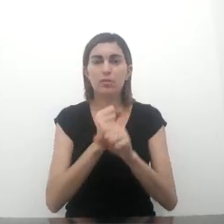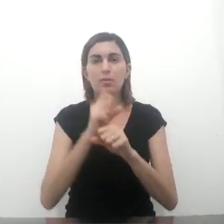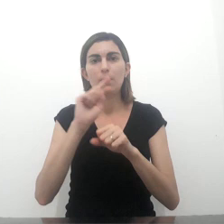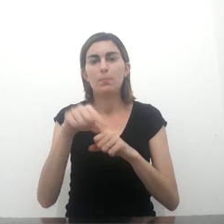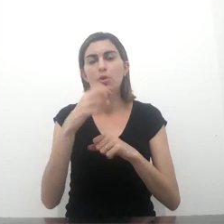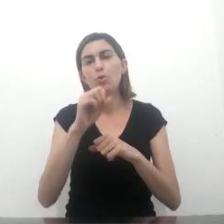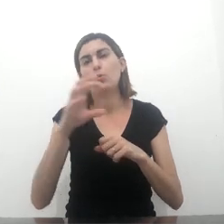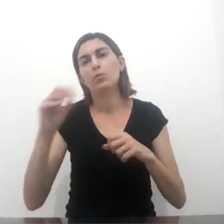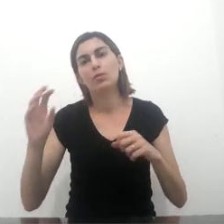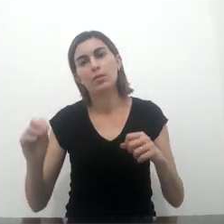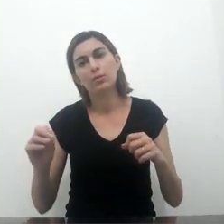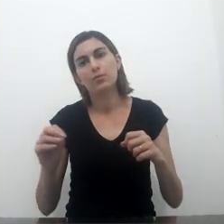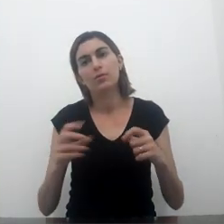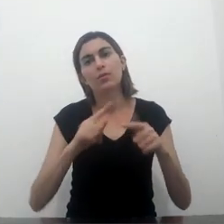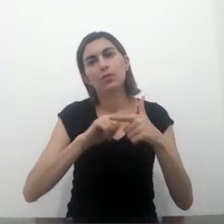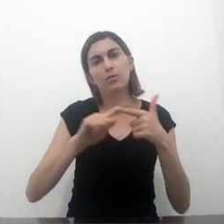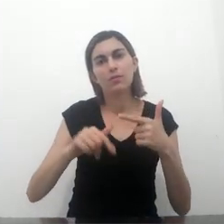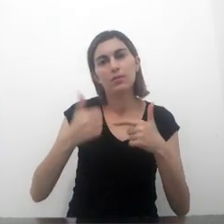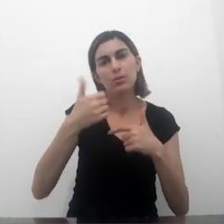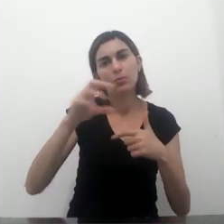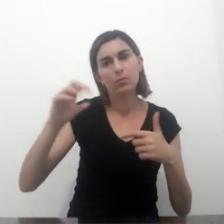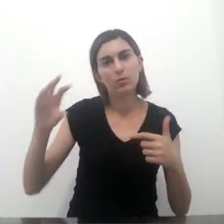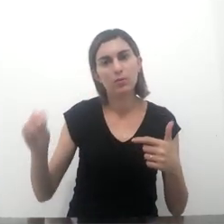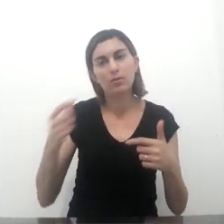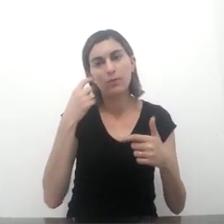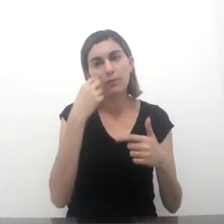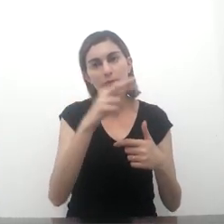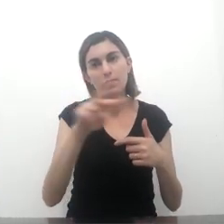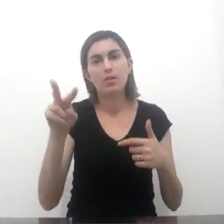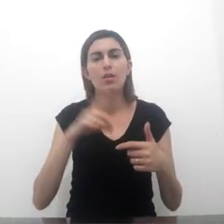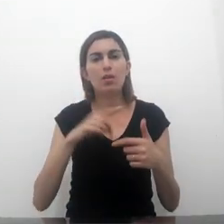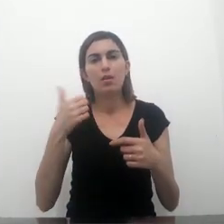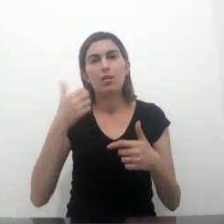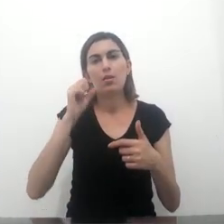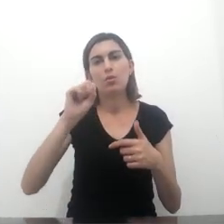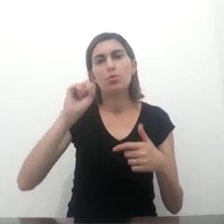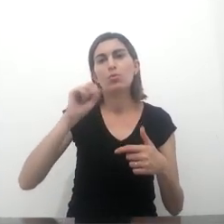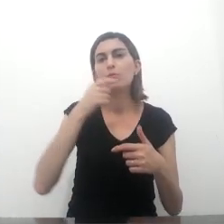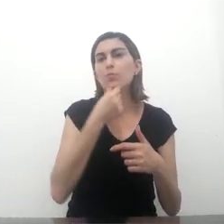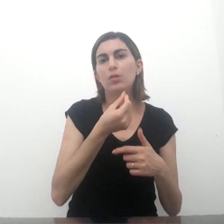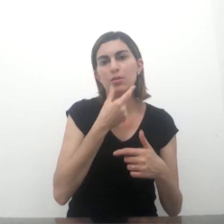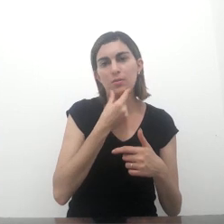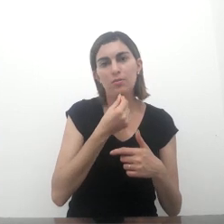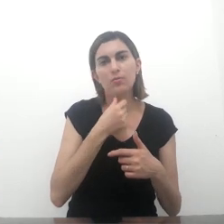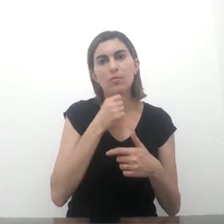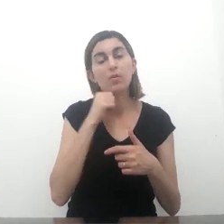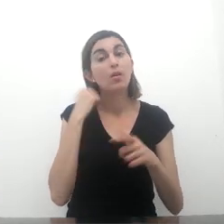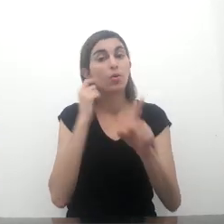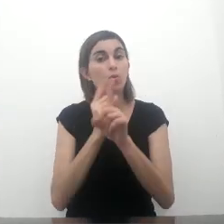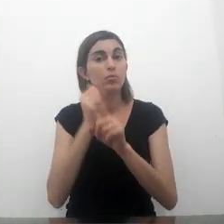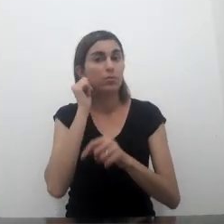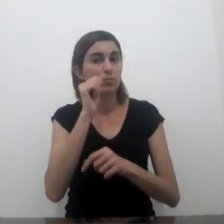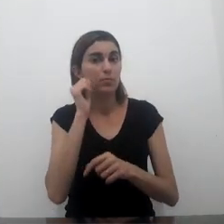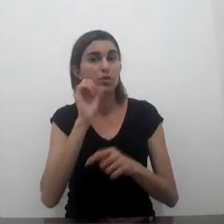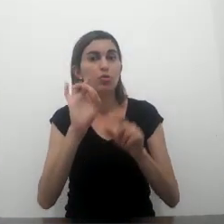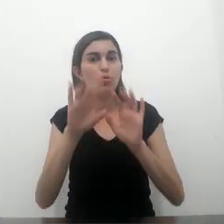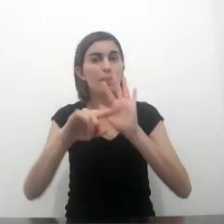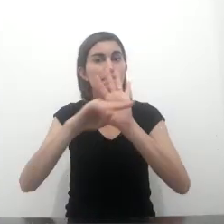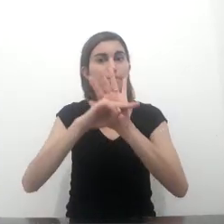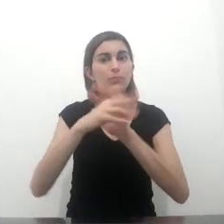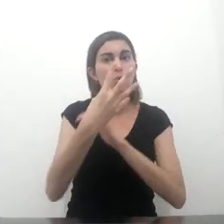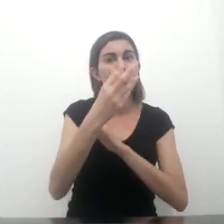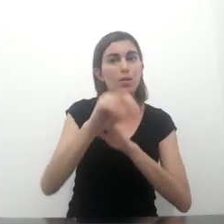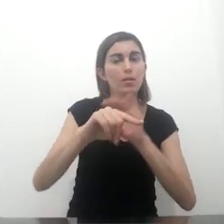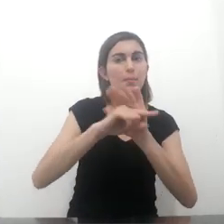Realizando a multiplicação, 1.800 dividido por 100, você vê que são 18 meninos. Para encontrar as meninas, é